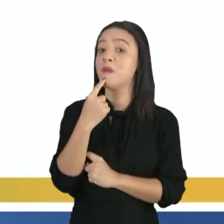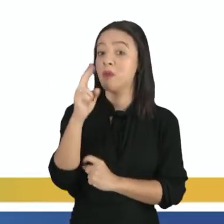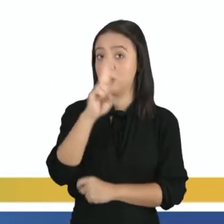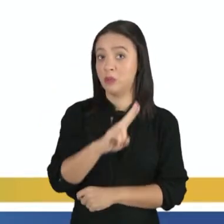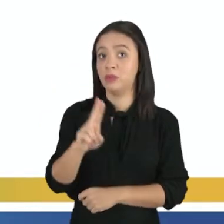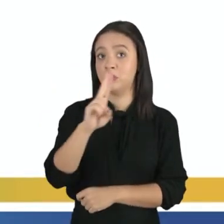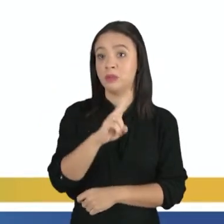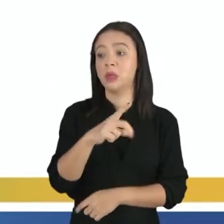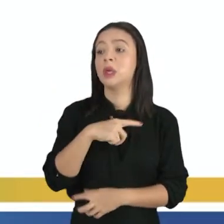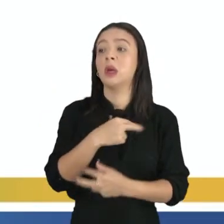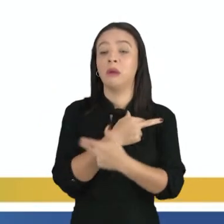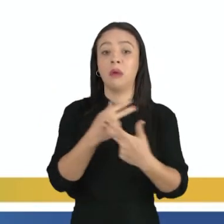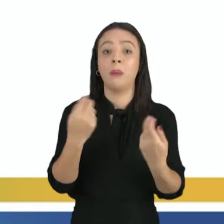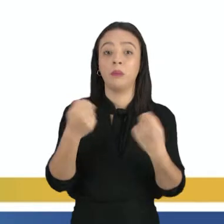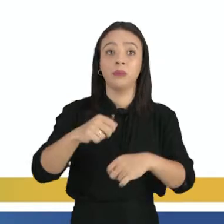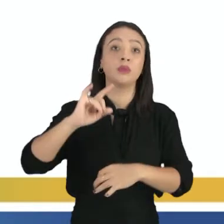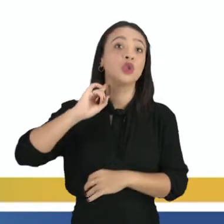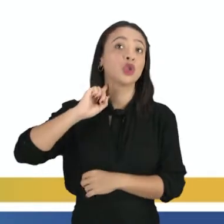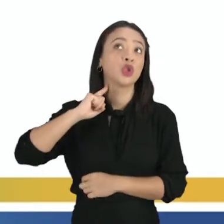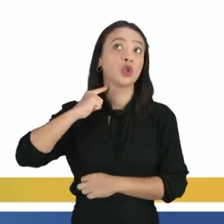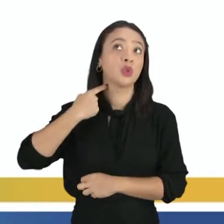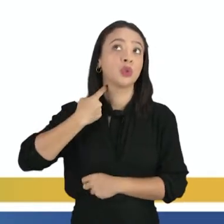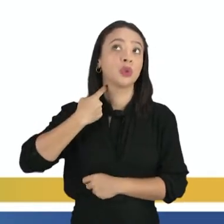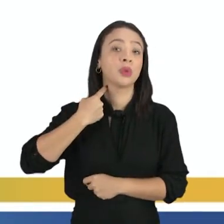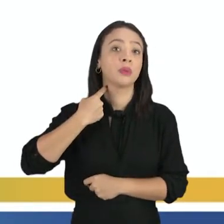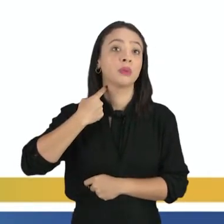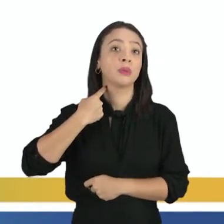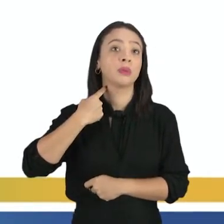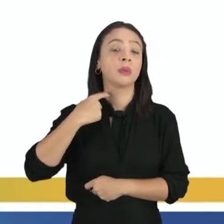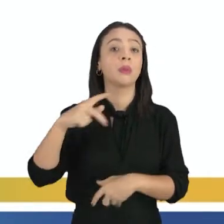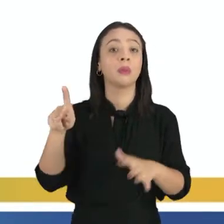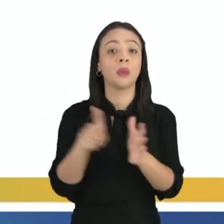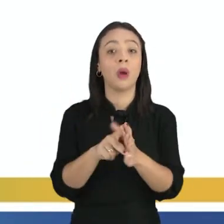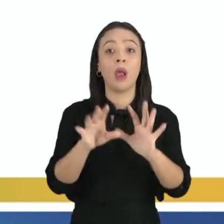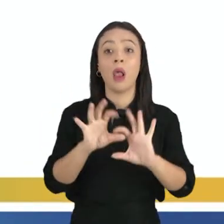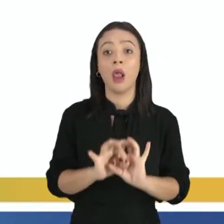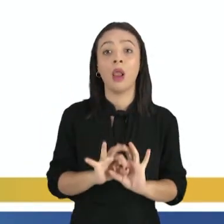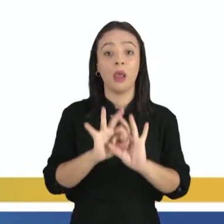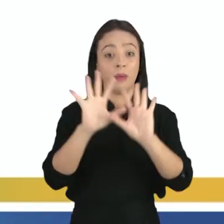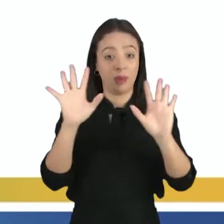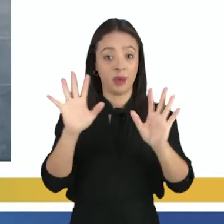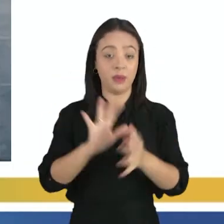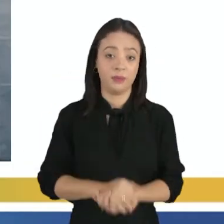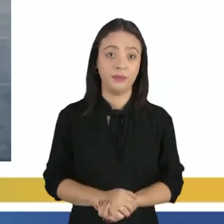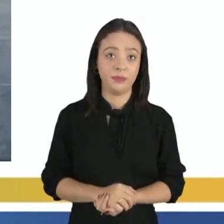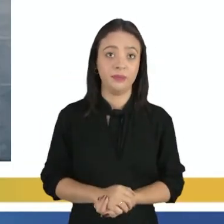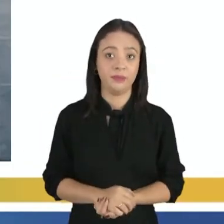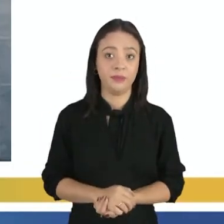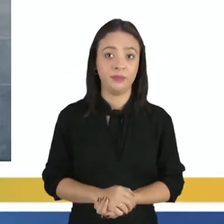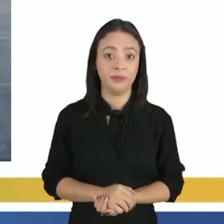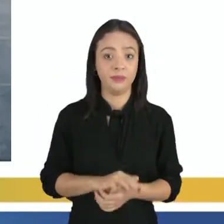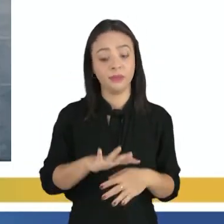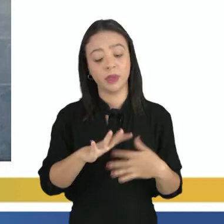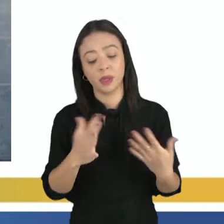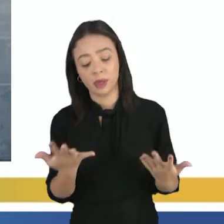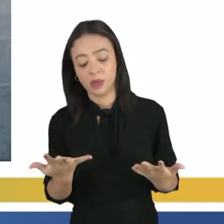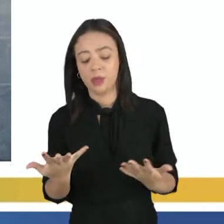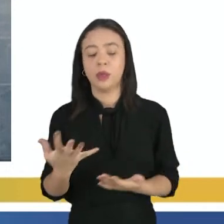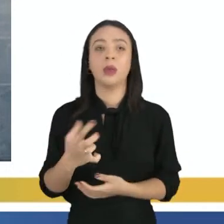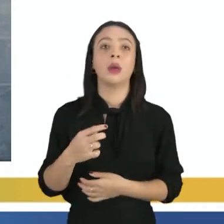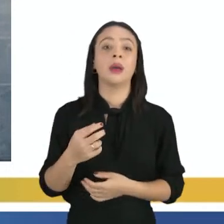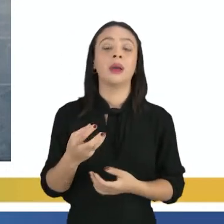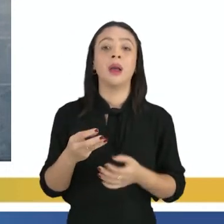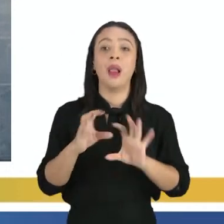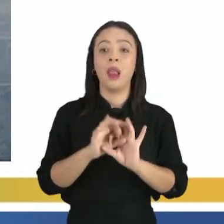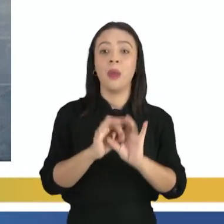pessoal, vários poluentes aí são colocados na nossa atmosfera, né? E isso aí vai para o céu,